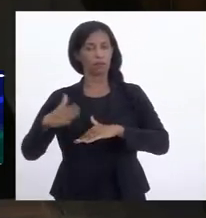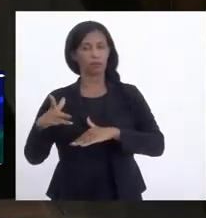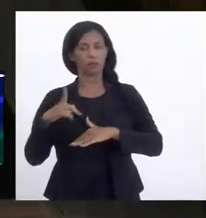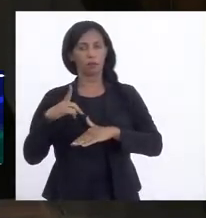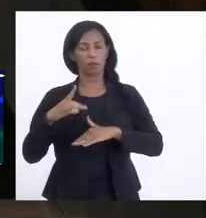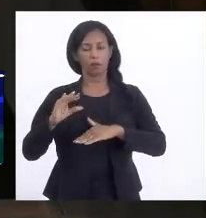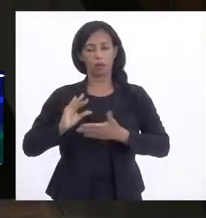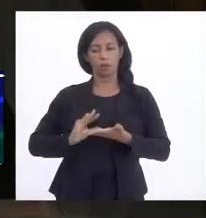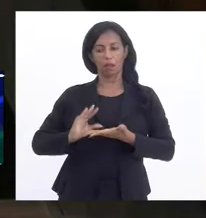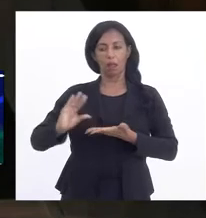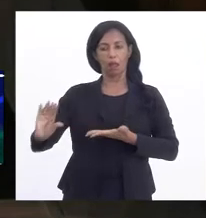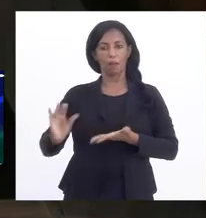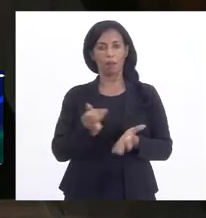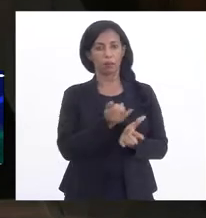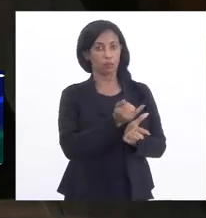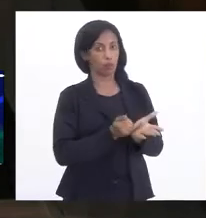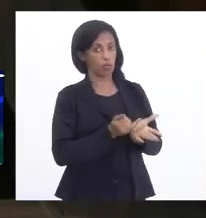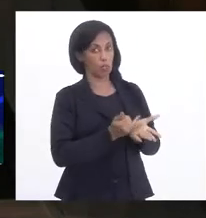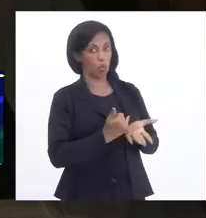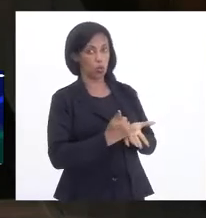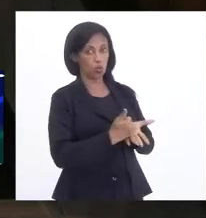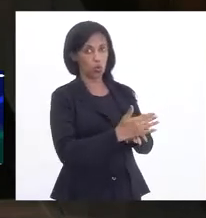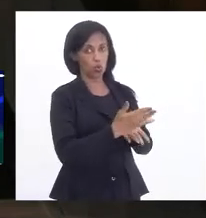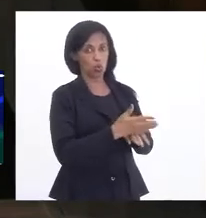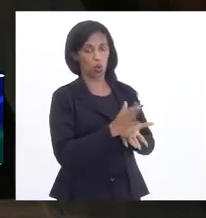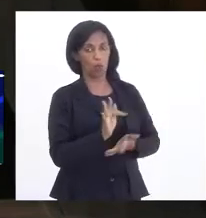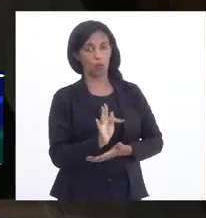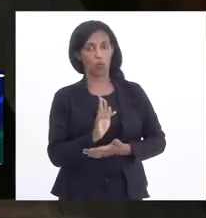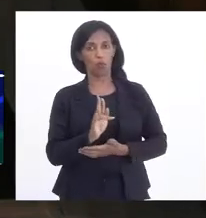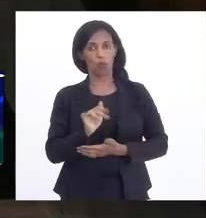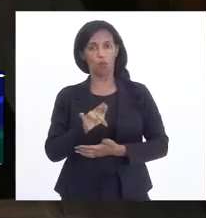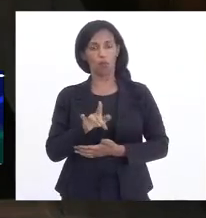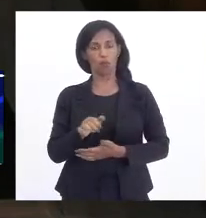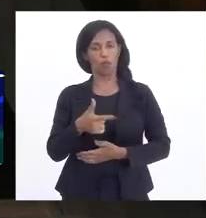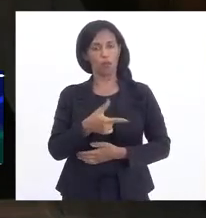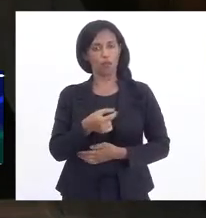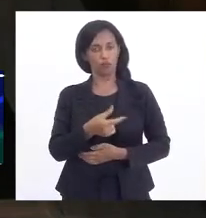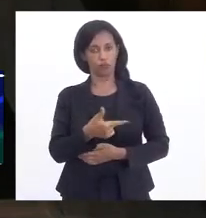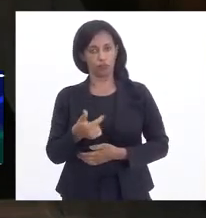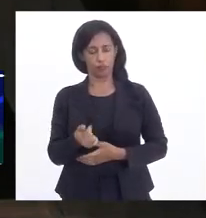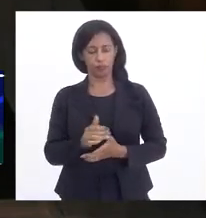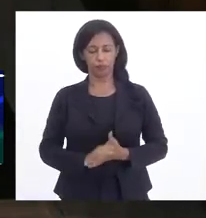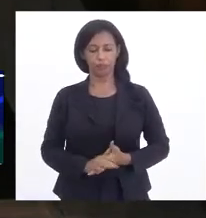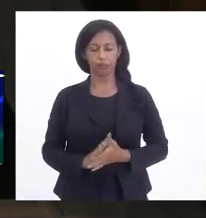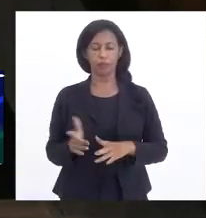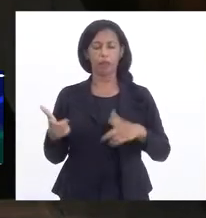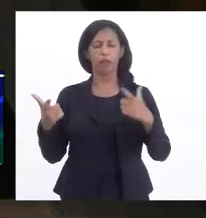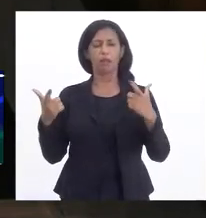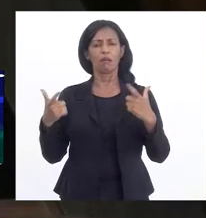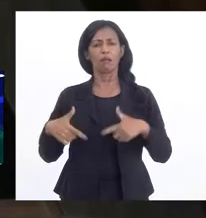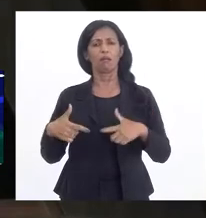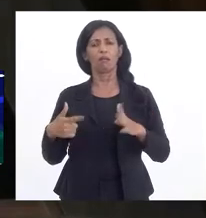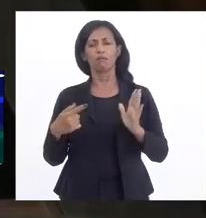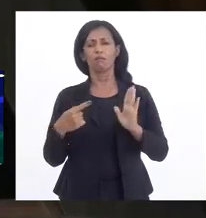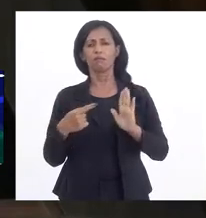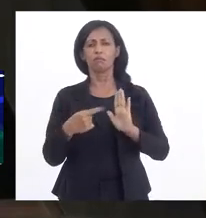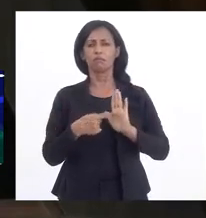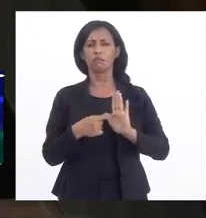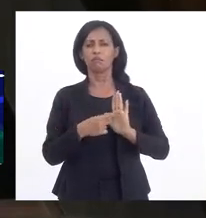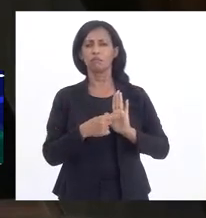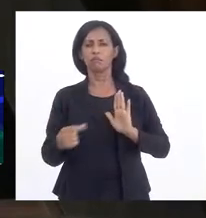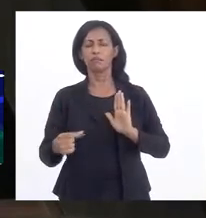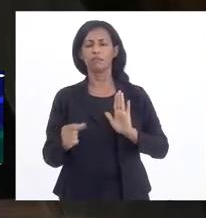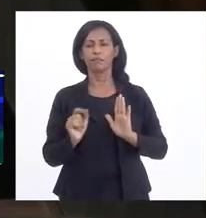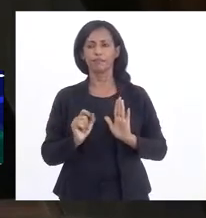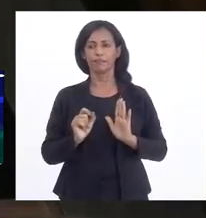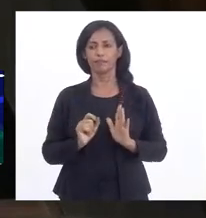abono usando as receitas sobrantes do Fundeb no exercício 2021. Mas o ponto que eu quero destacar é o